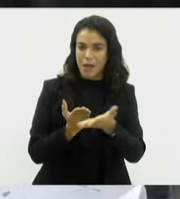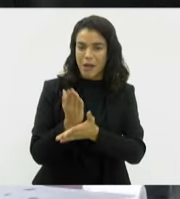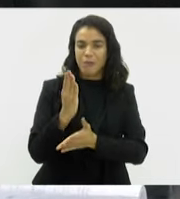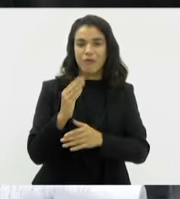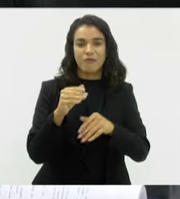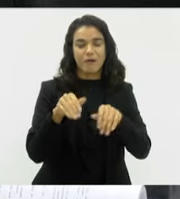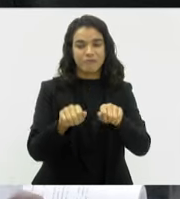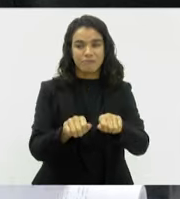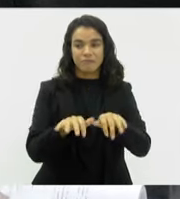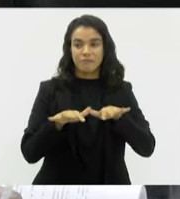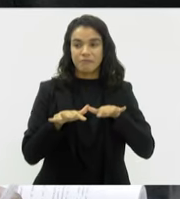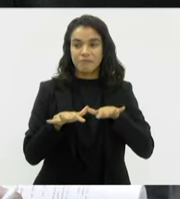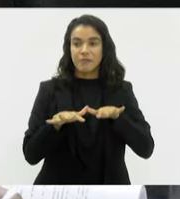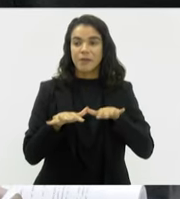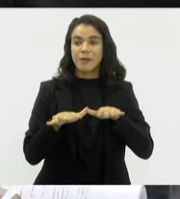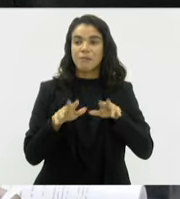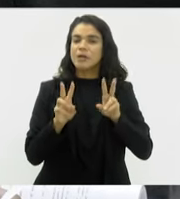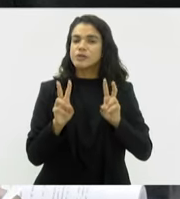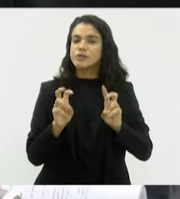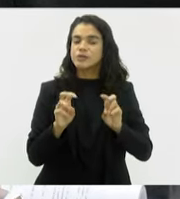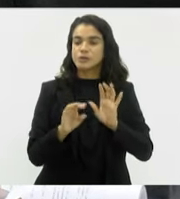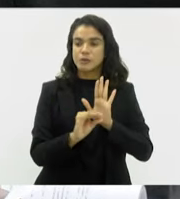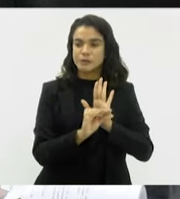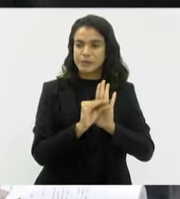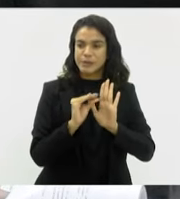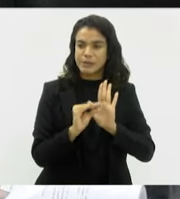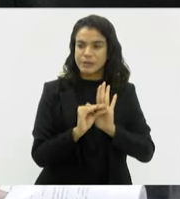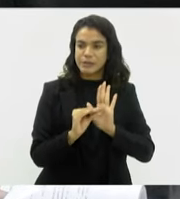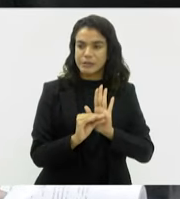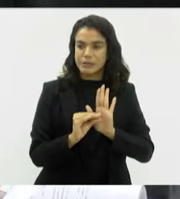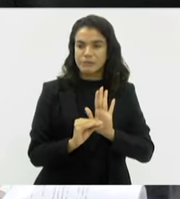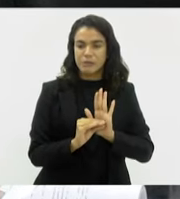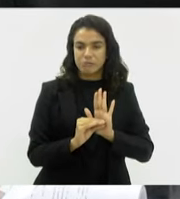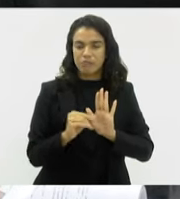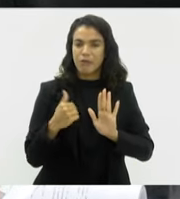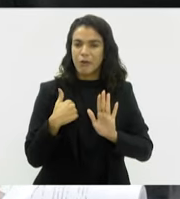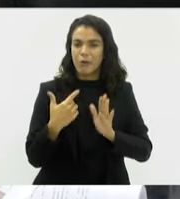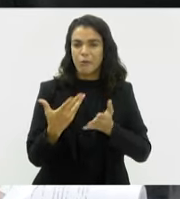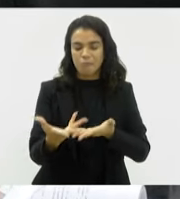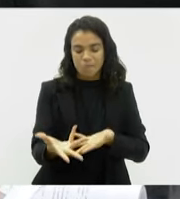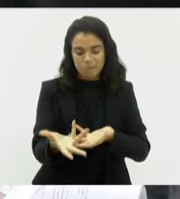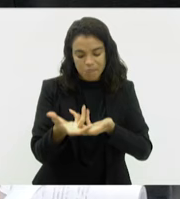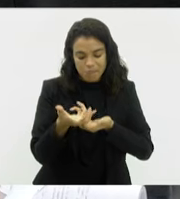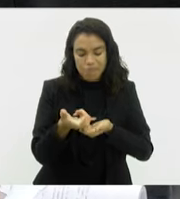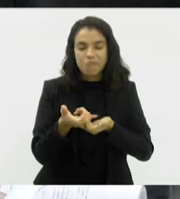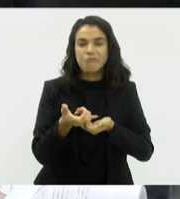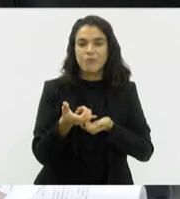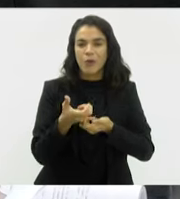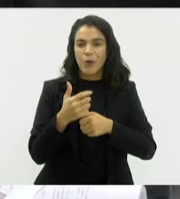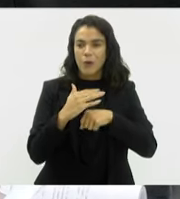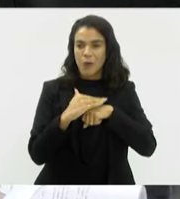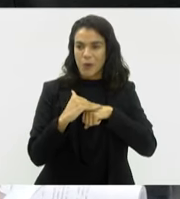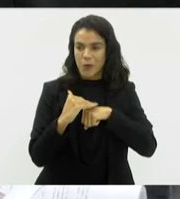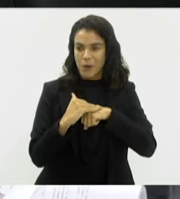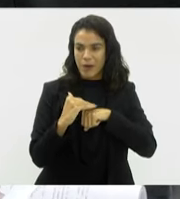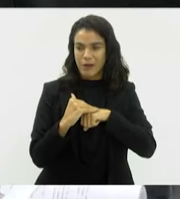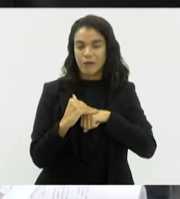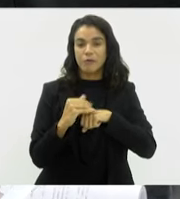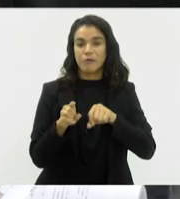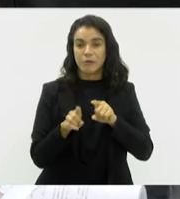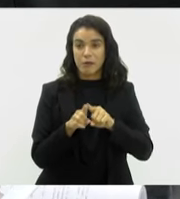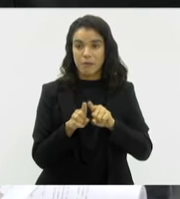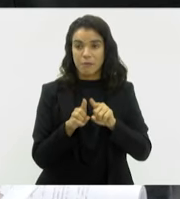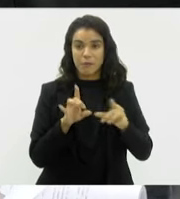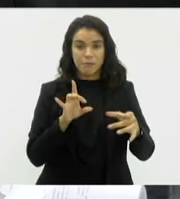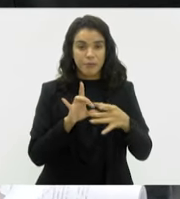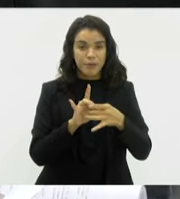mas me atendo às questões das emendas. Obviamente que recebi com todo o carinho e deferência tanto a ligação do